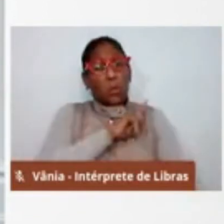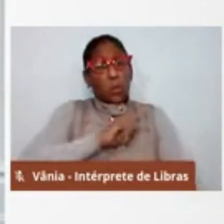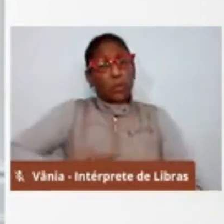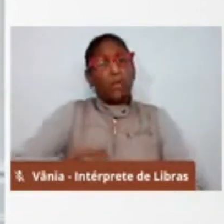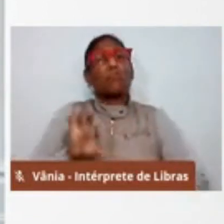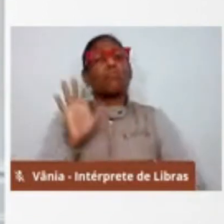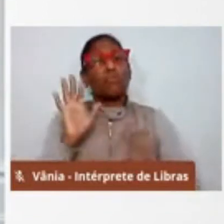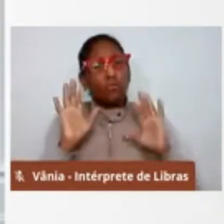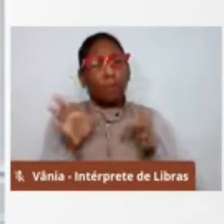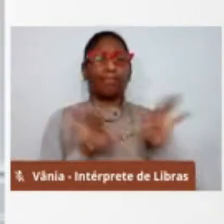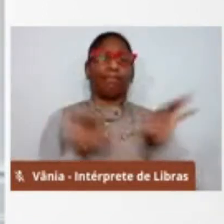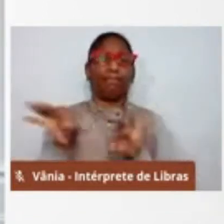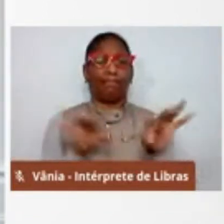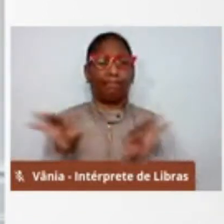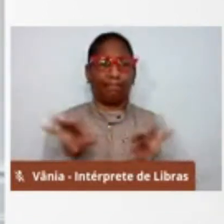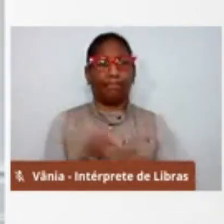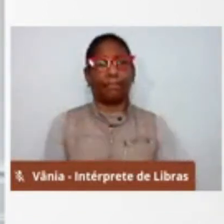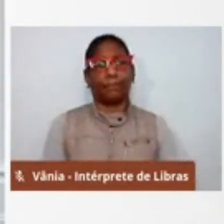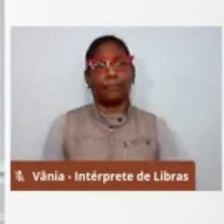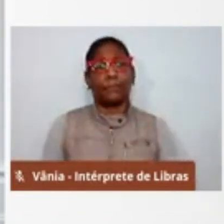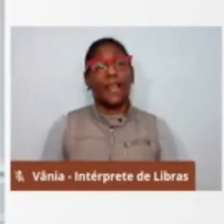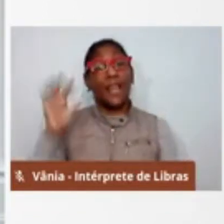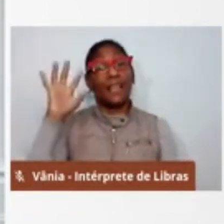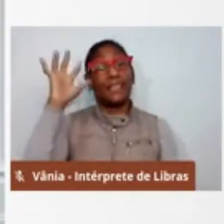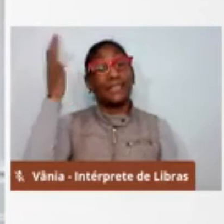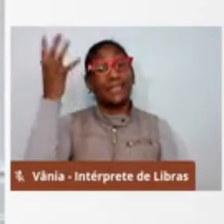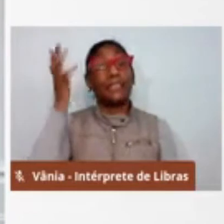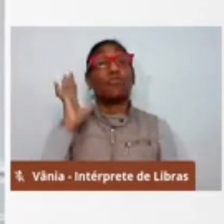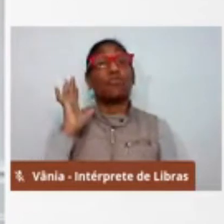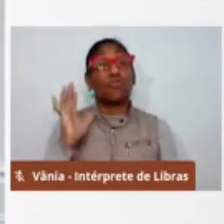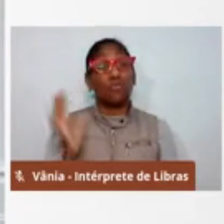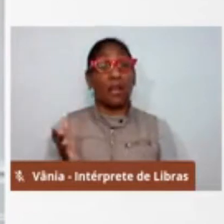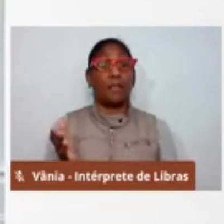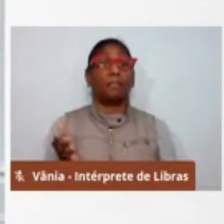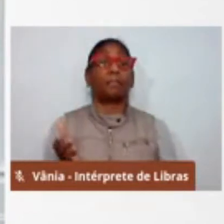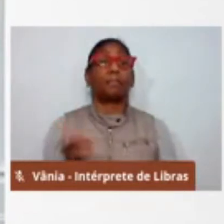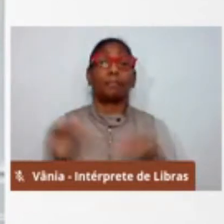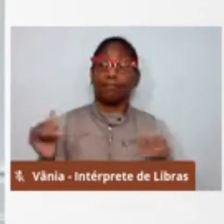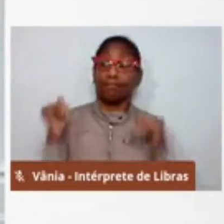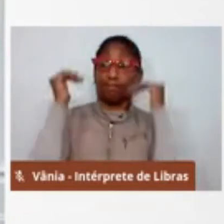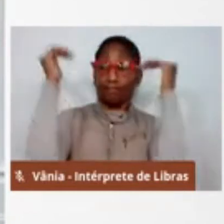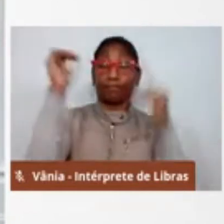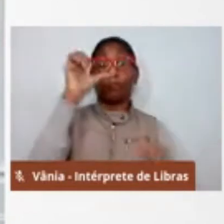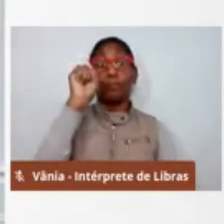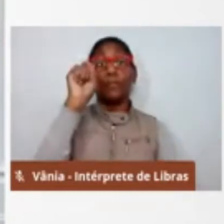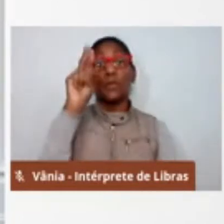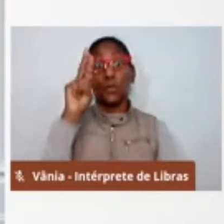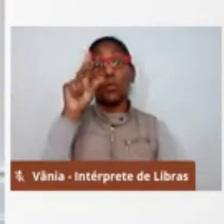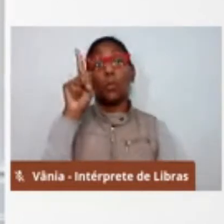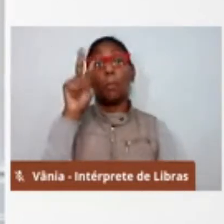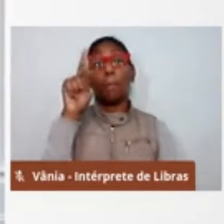fazendo, que é o que a decisão já tomada anteriormente pela Suprema Corte, pelo Supremo Tribunal